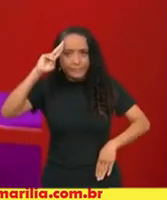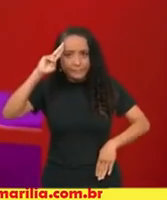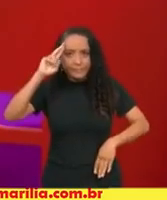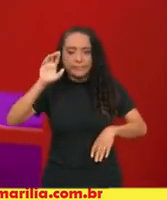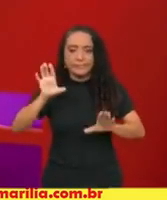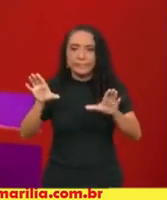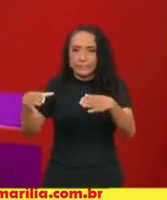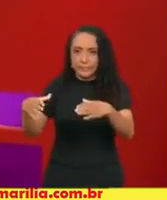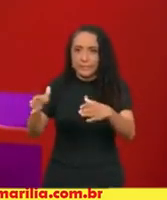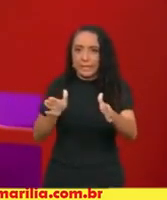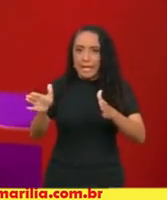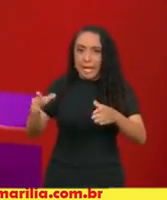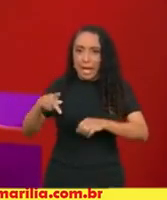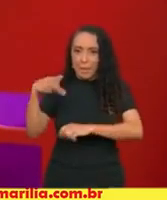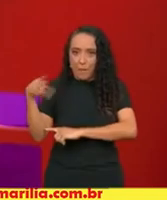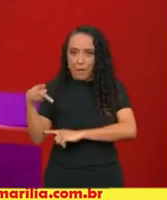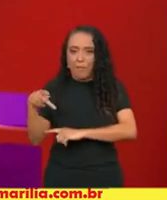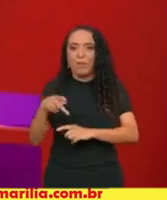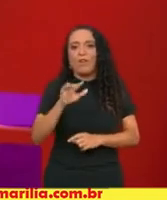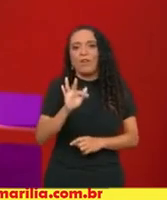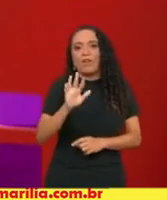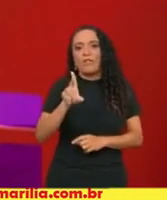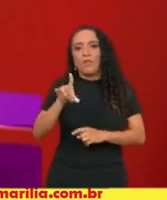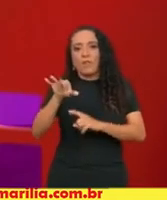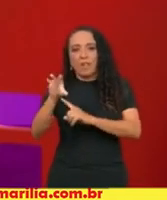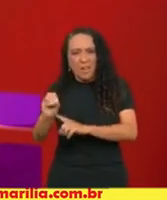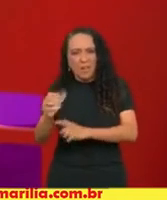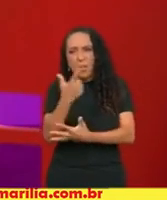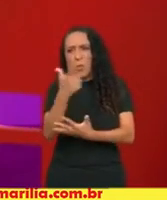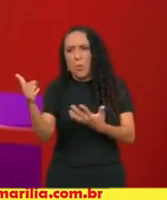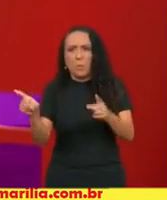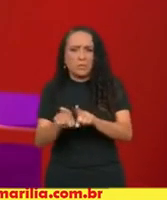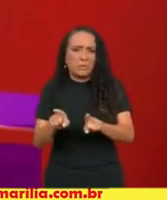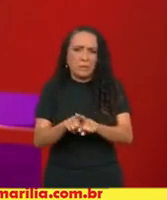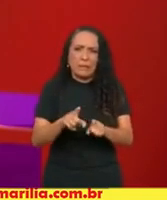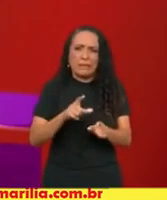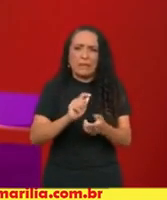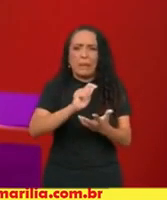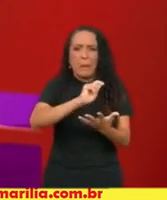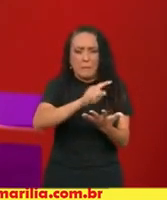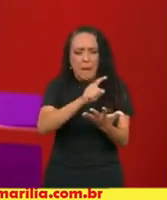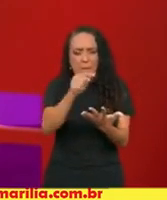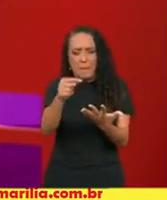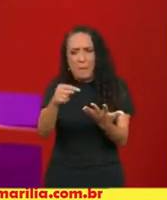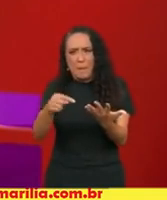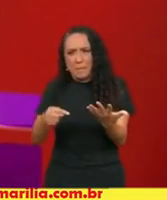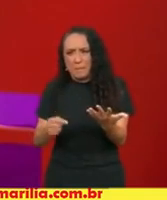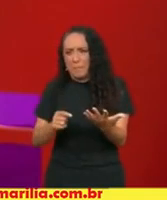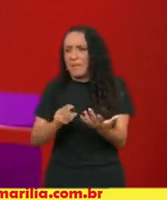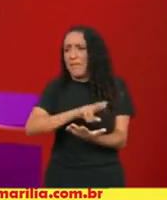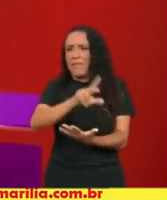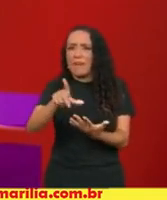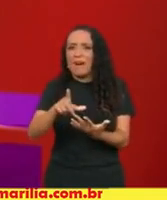oficialato durante a Guerra do Paraguai, Floriano Peixoto, por exemplo, entre tantos outros, Sena Madureira, né, que dá nome a tantas avenidas e tantas ruas, né, das